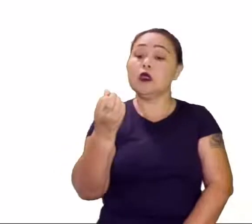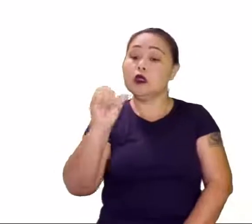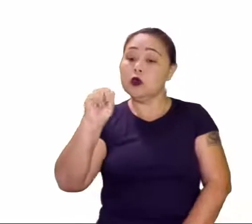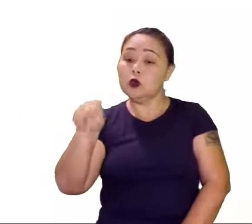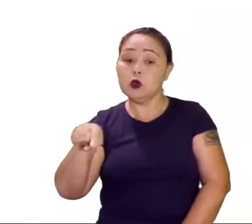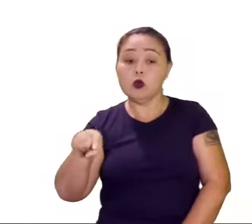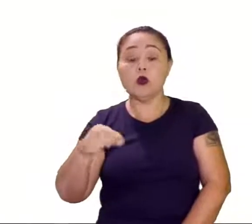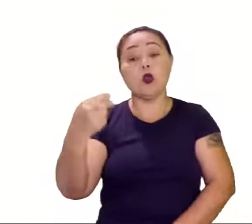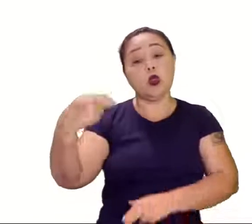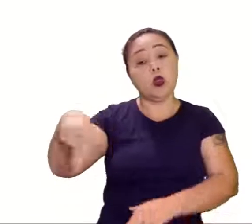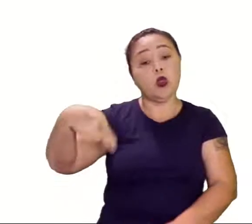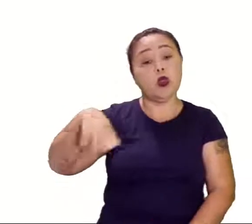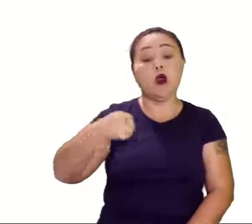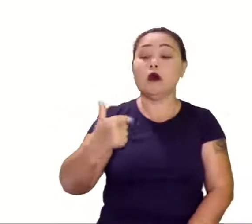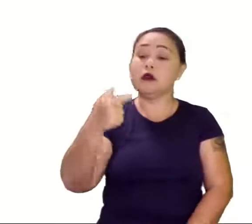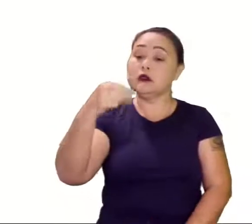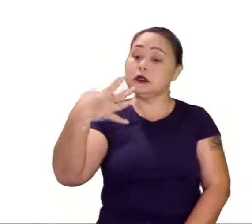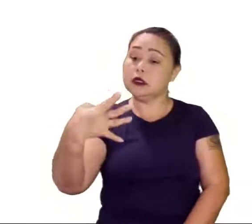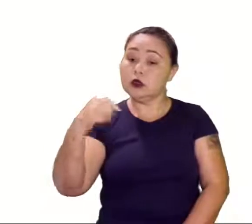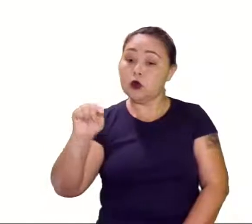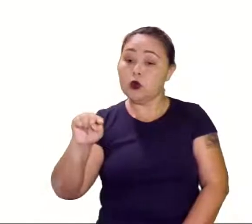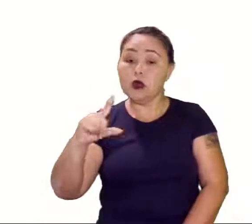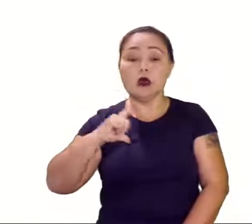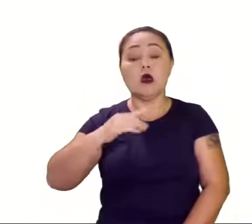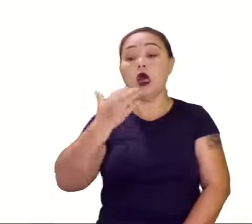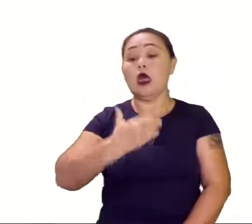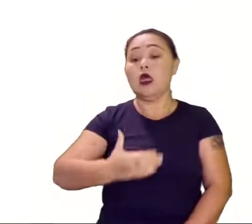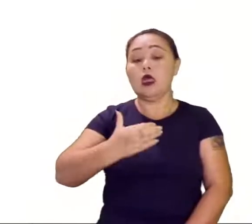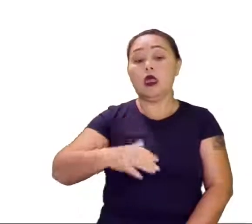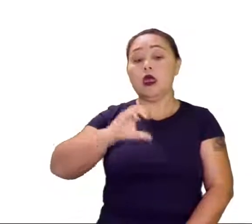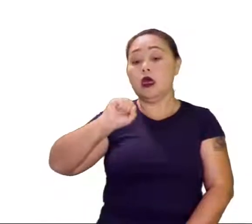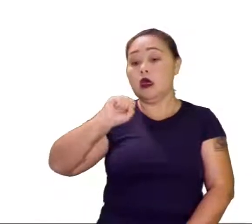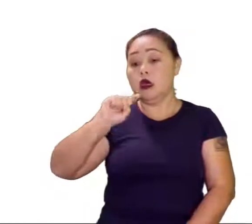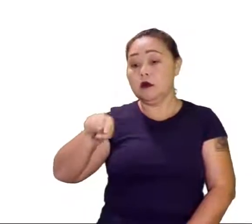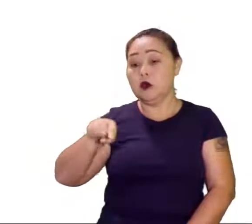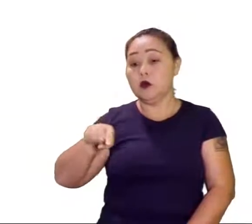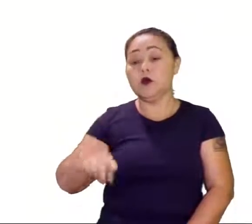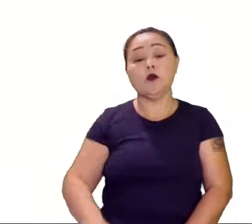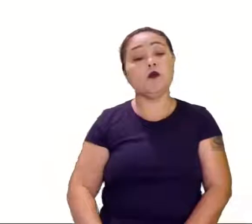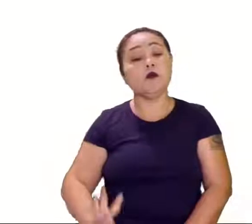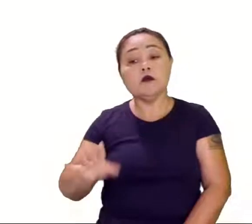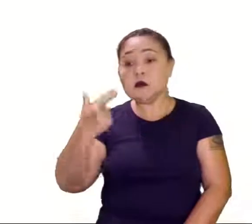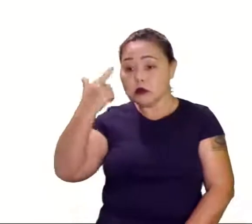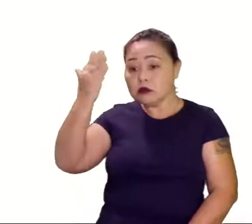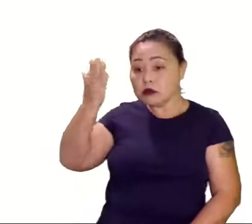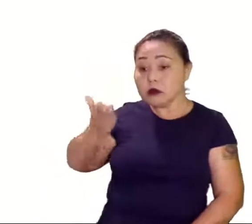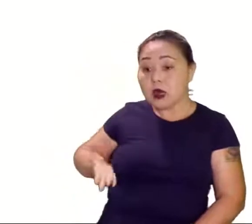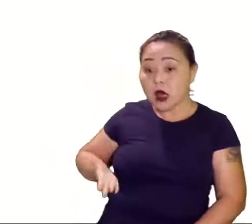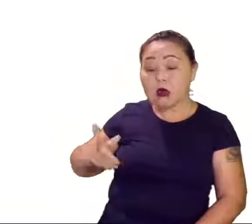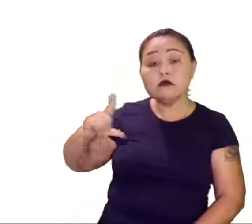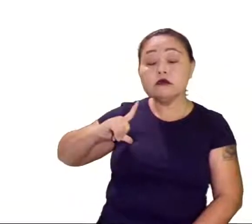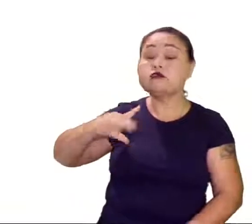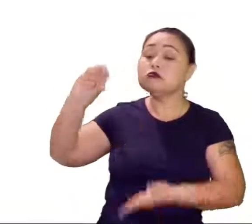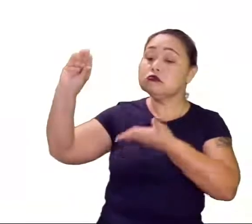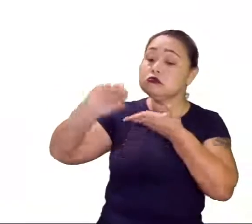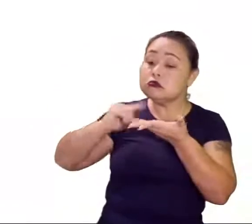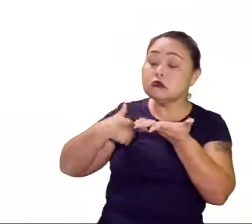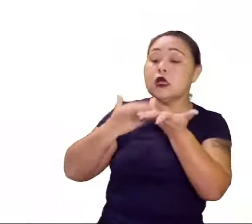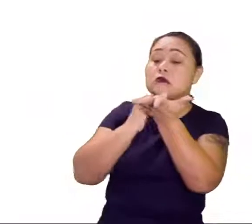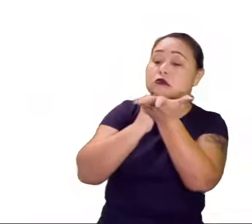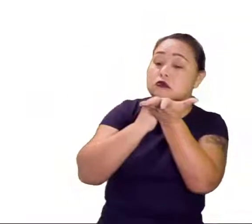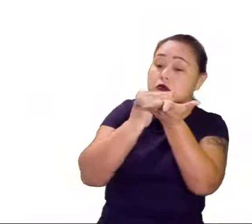68. Novembro? 74. E chegamos em dezembro com 80 mil. Então, vocês viram? A gente tinha o faturamento